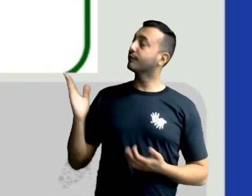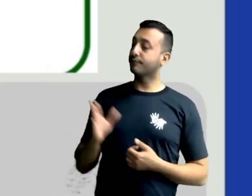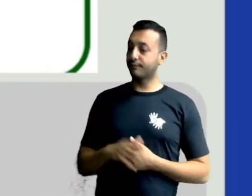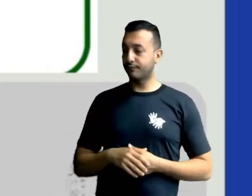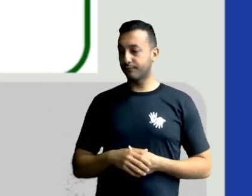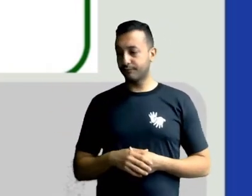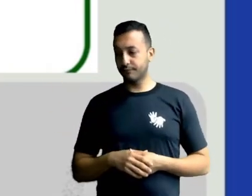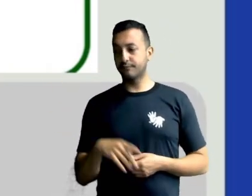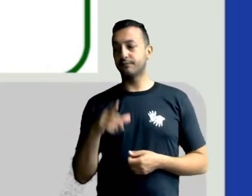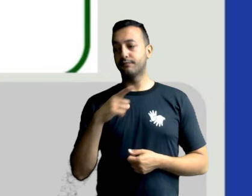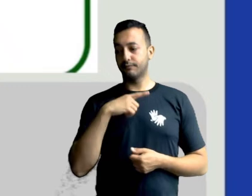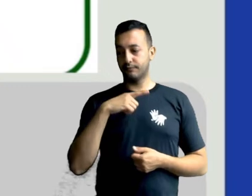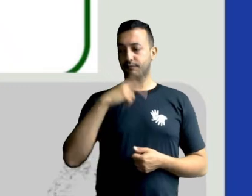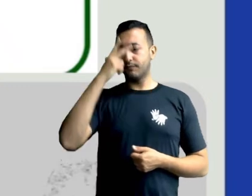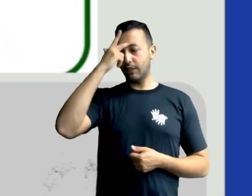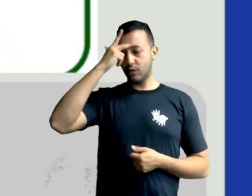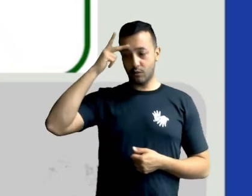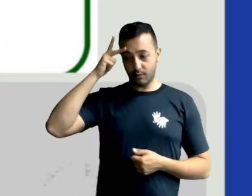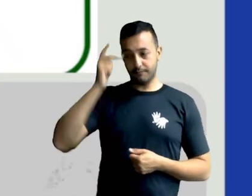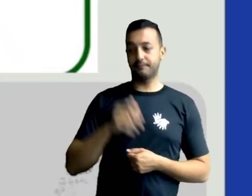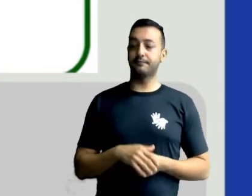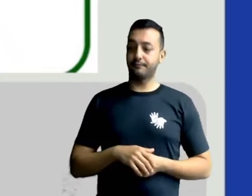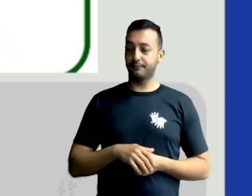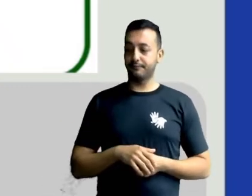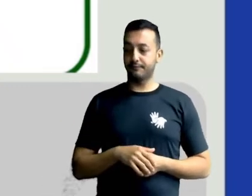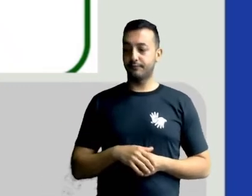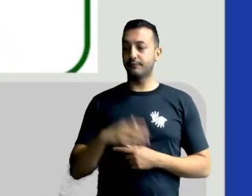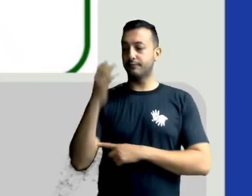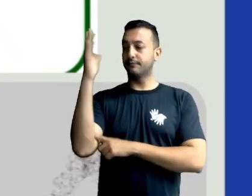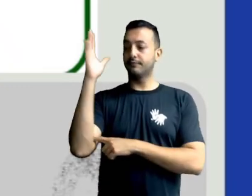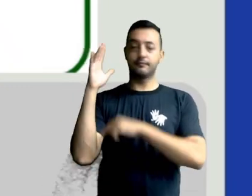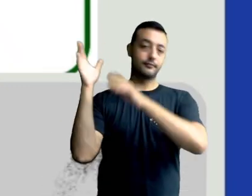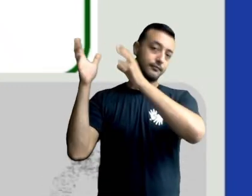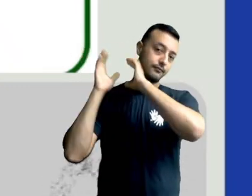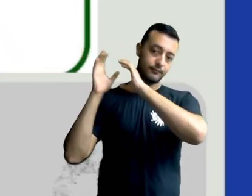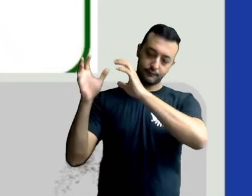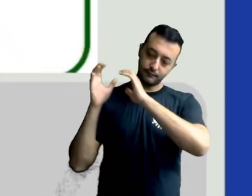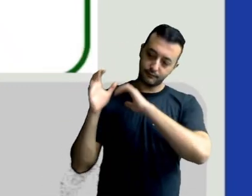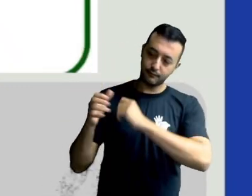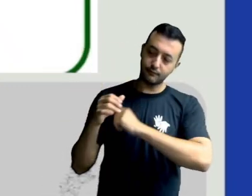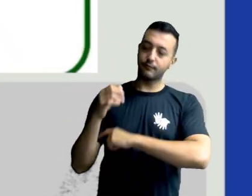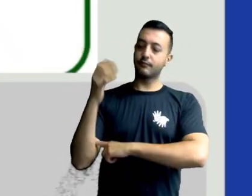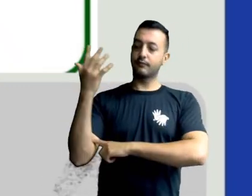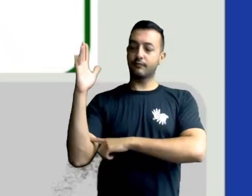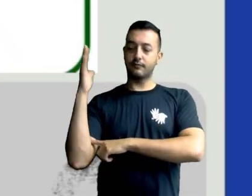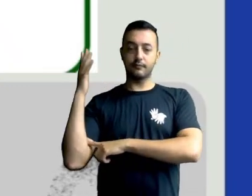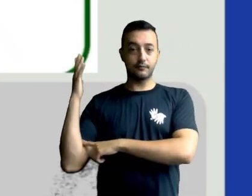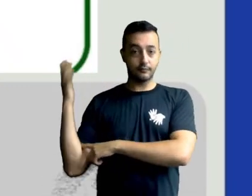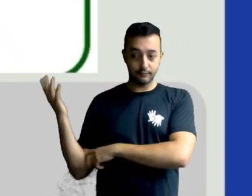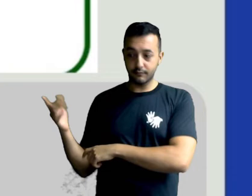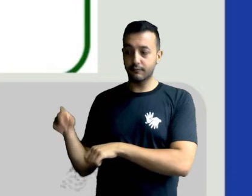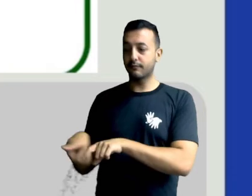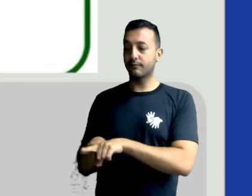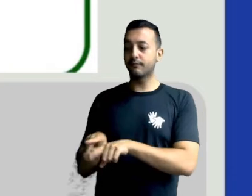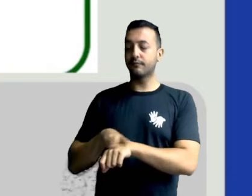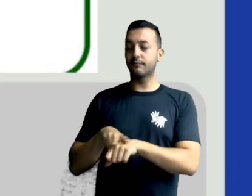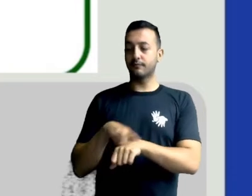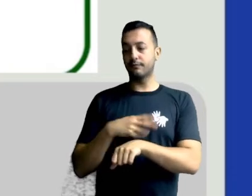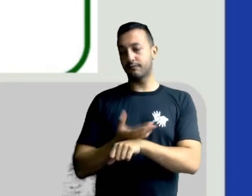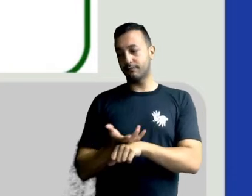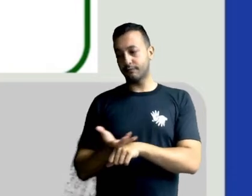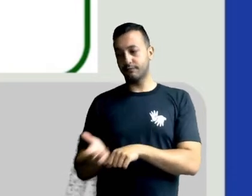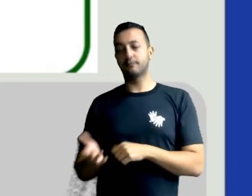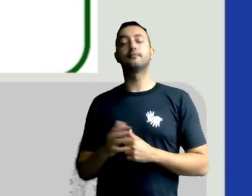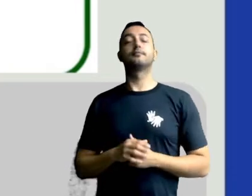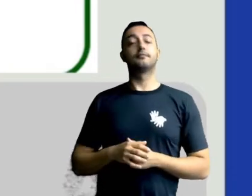dessa imagem? Nós temos o homem, os coqueiros, a mata lá atrás e a